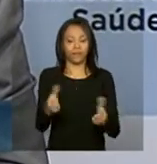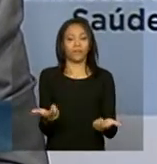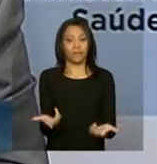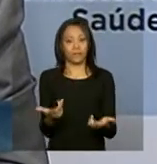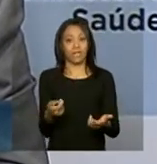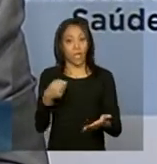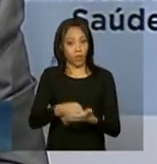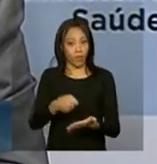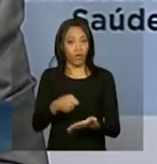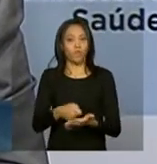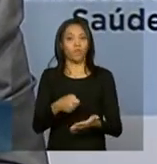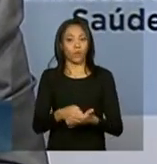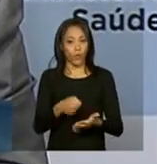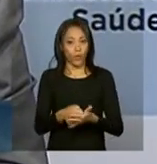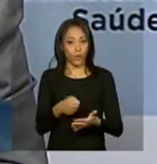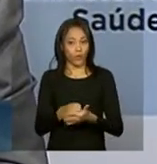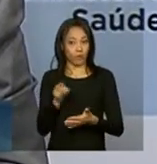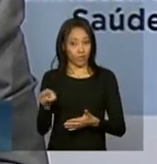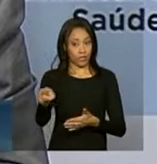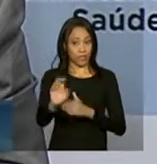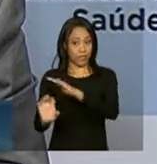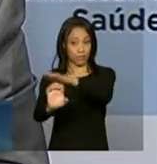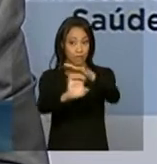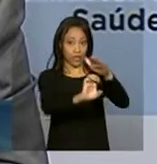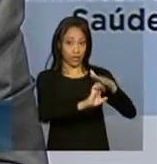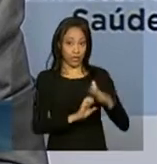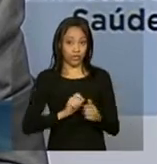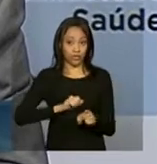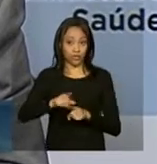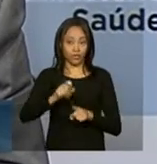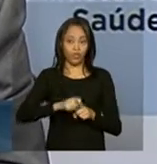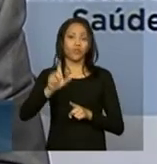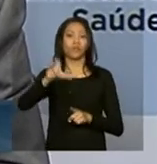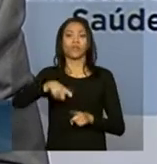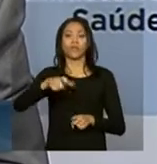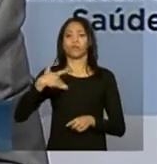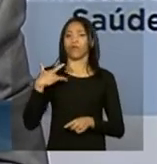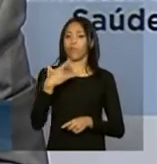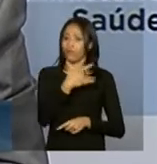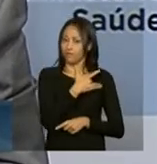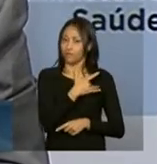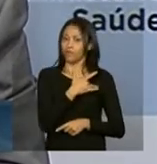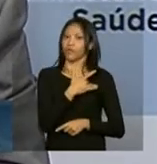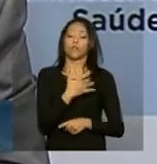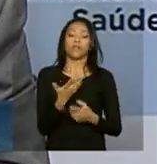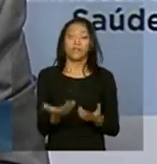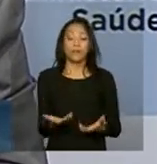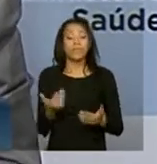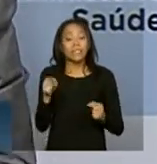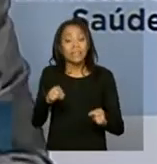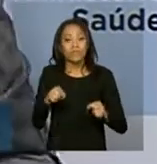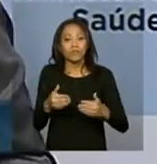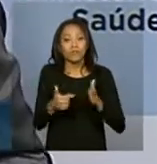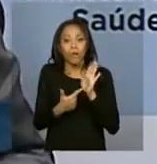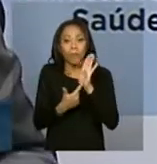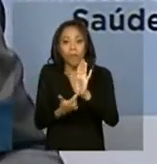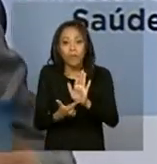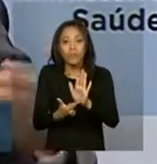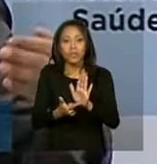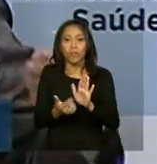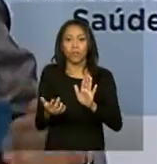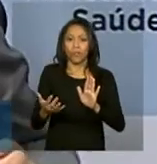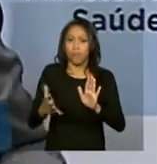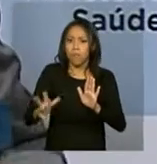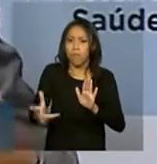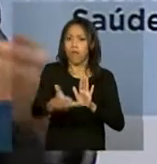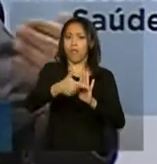ser obrigatório para os planos de saúde. Isso em função da inovação tecnológica, da evolução dos tratamentos. Alguns